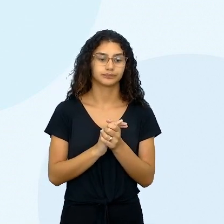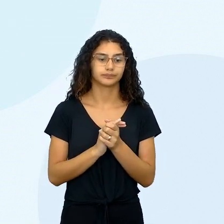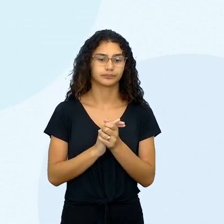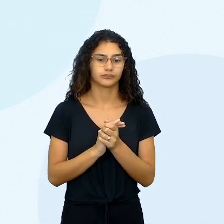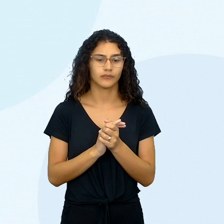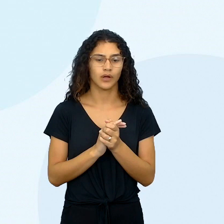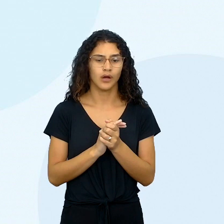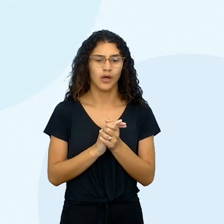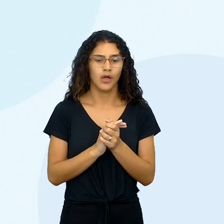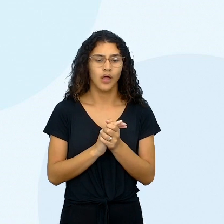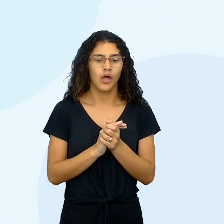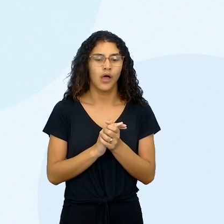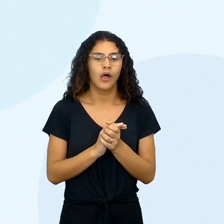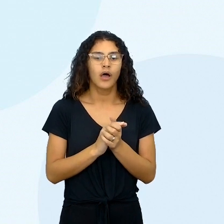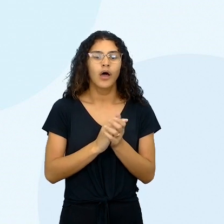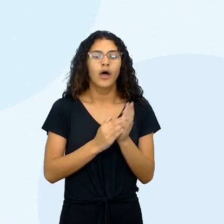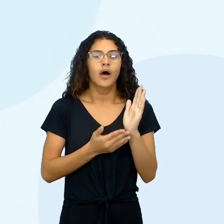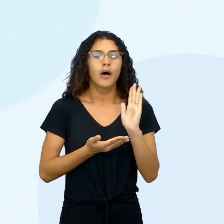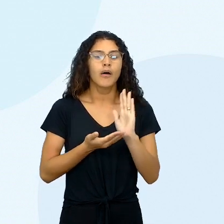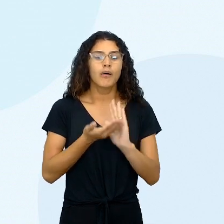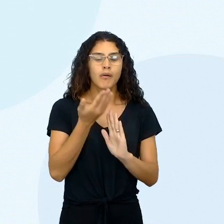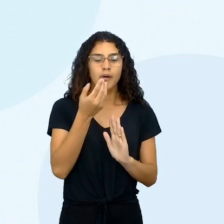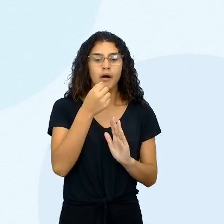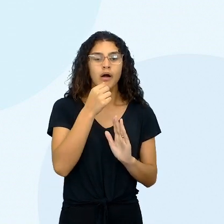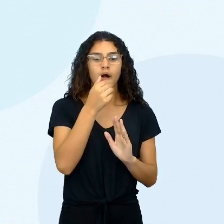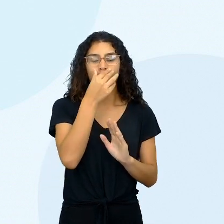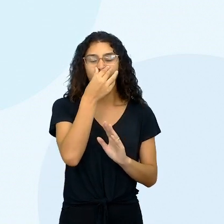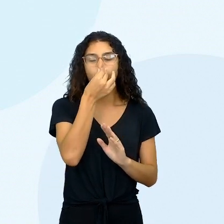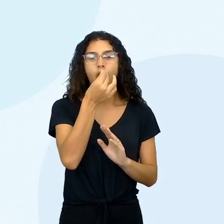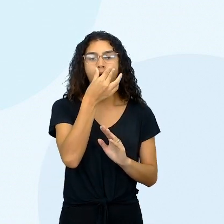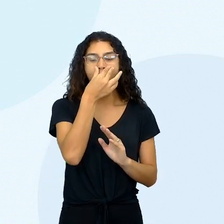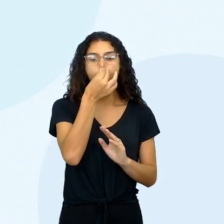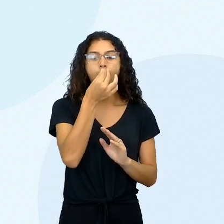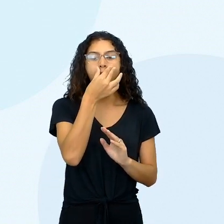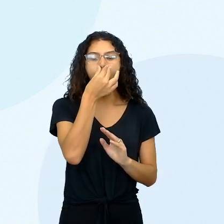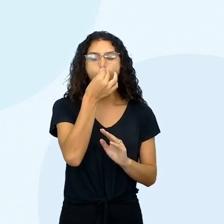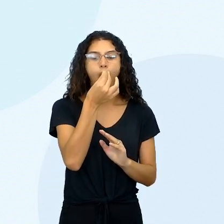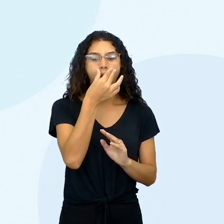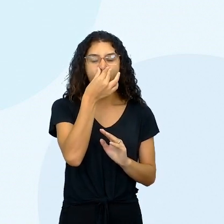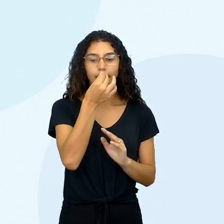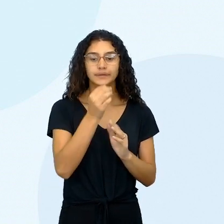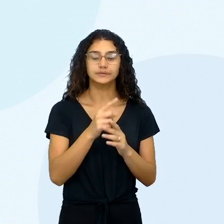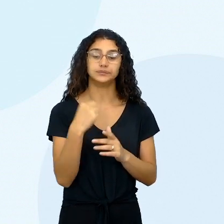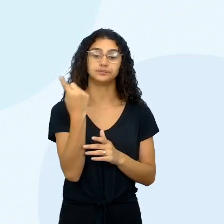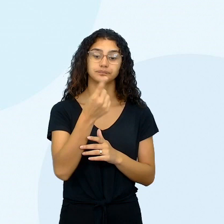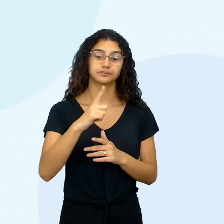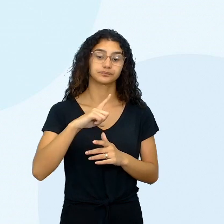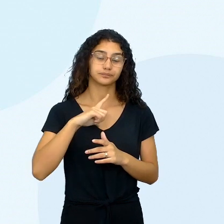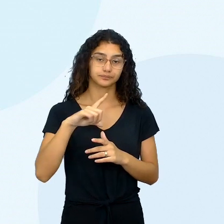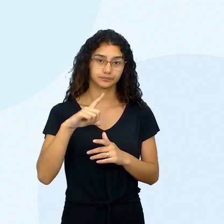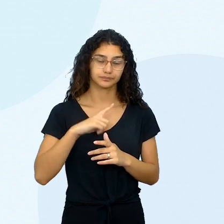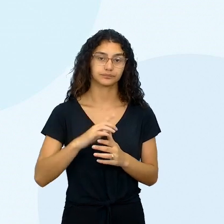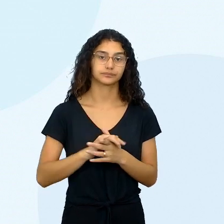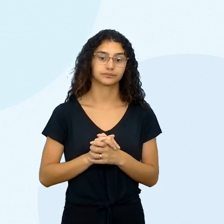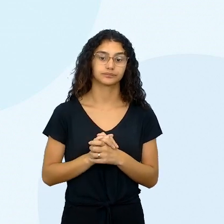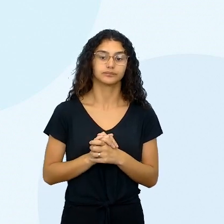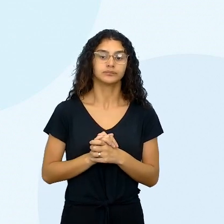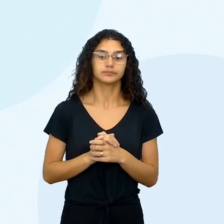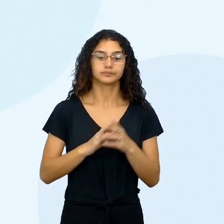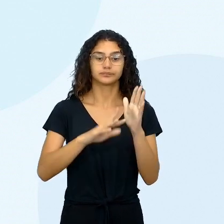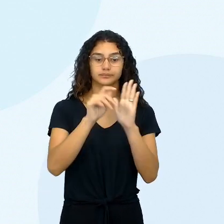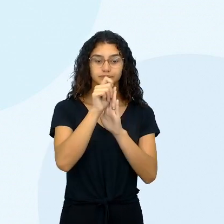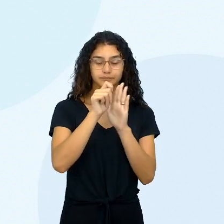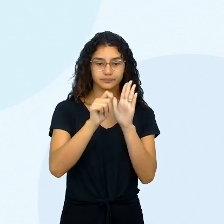algumas regiões e, ao mesmo tempo, diminuição severa da pluviosidade em outros. Então, a gente tem esse artigo,